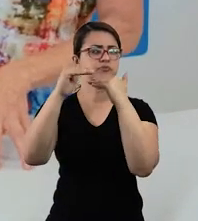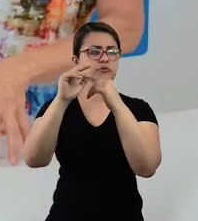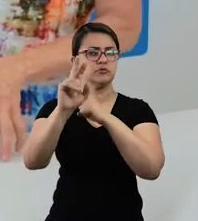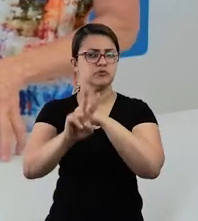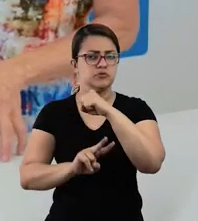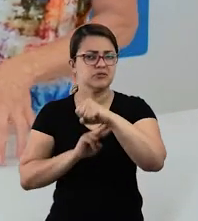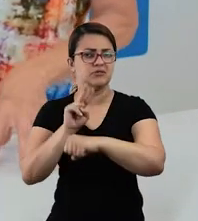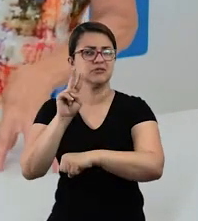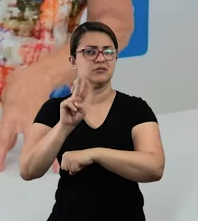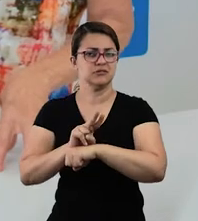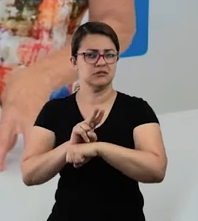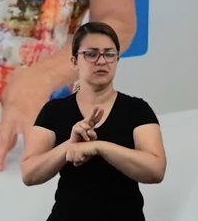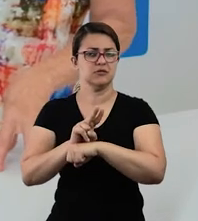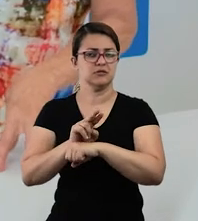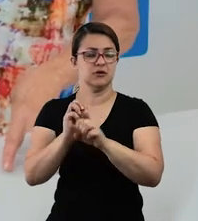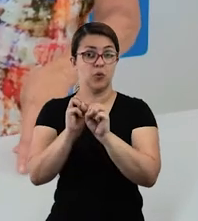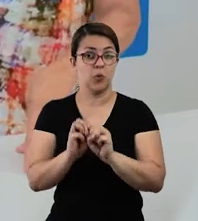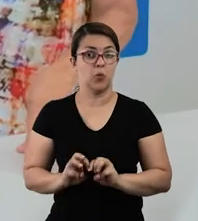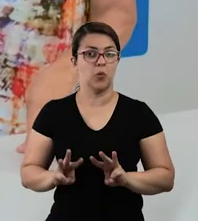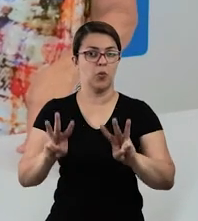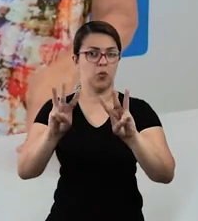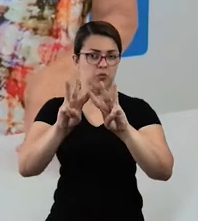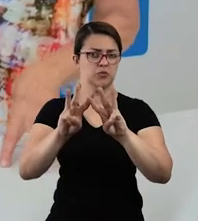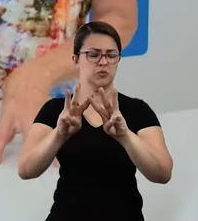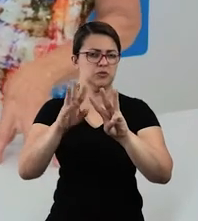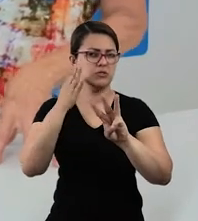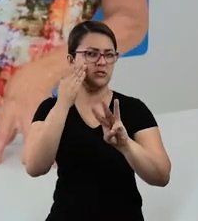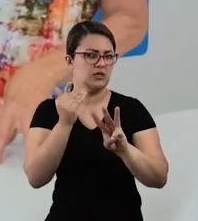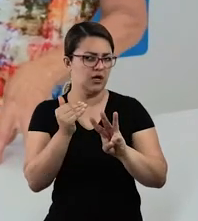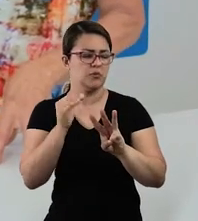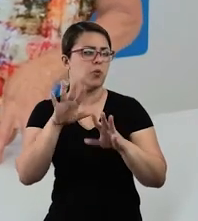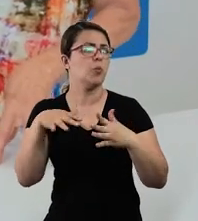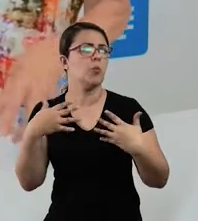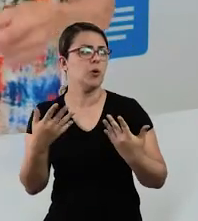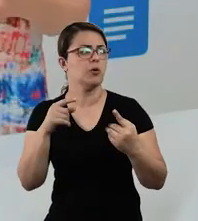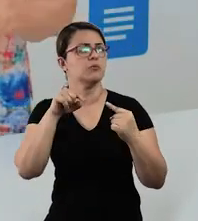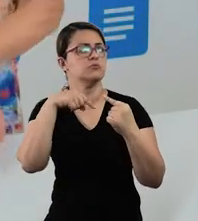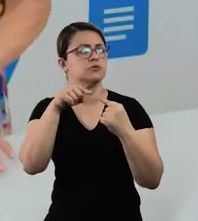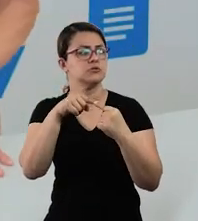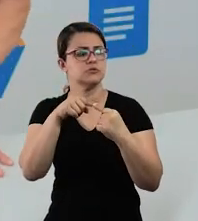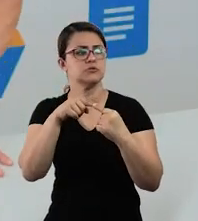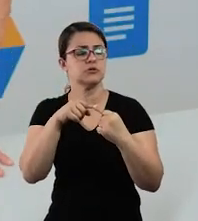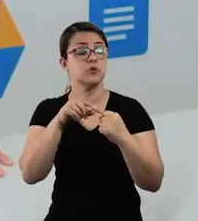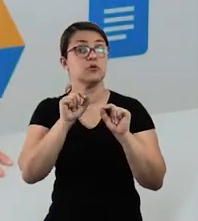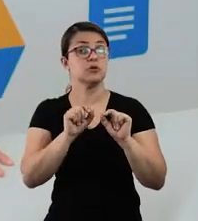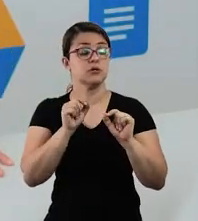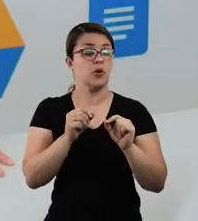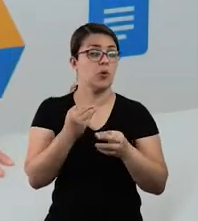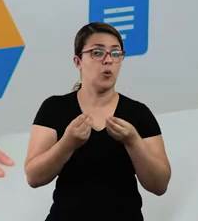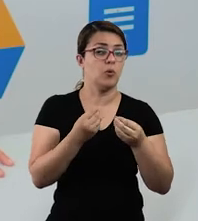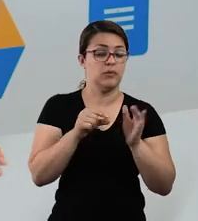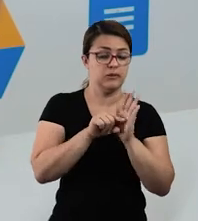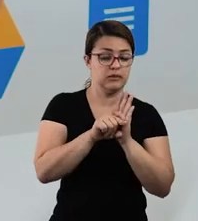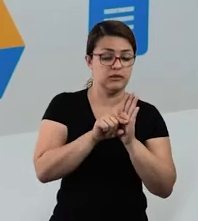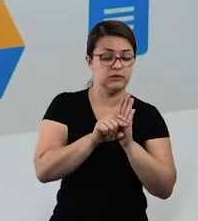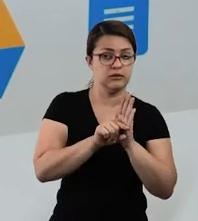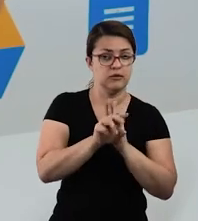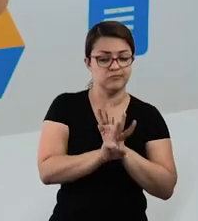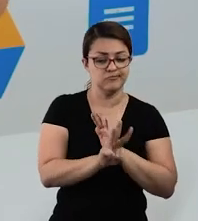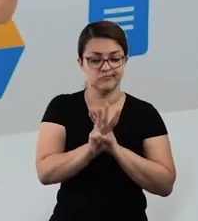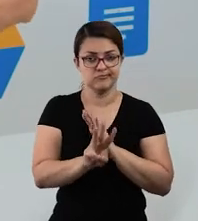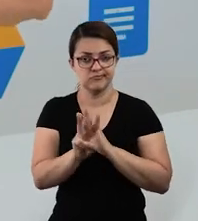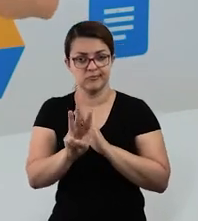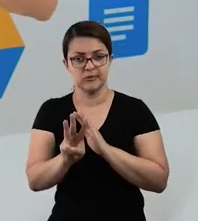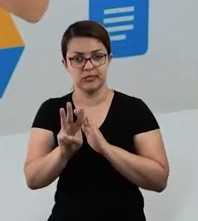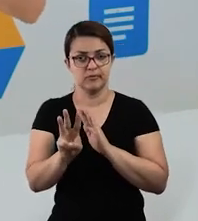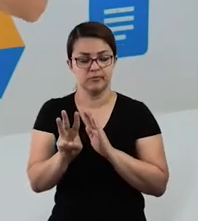Sustentável elaborado pela ONU, Organização das Nações Unidas? Saiba mais no link. Você vai